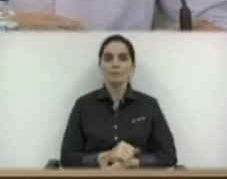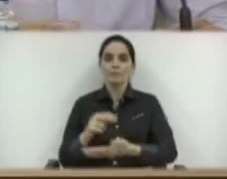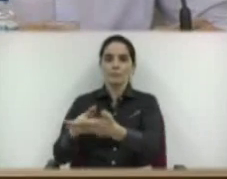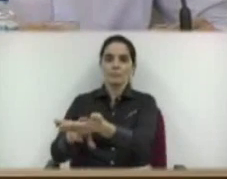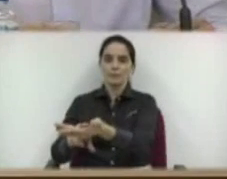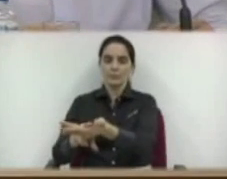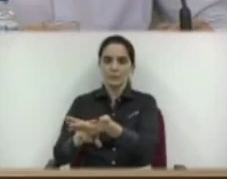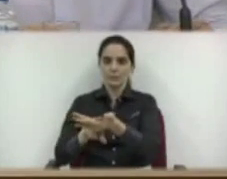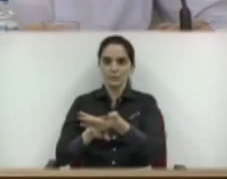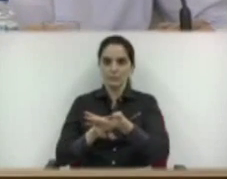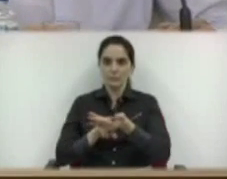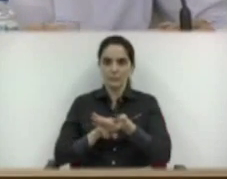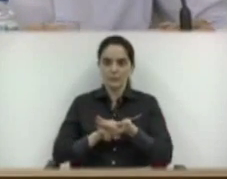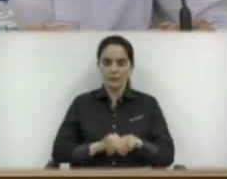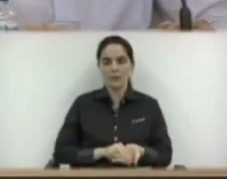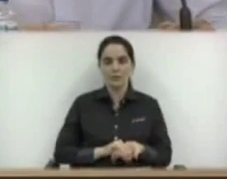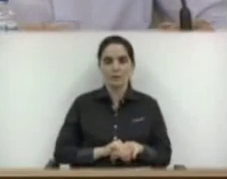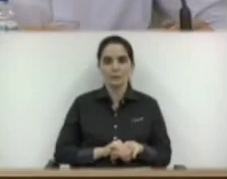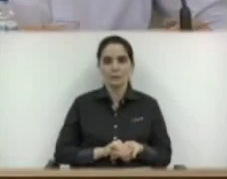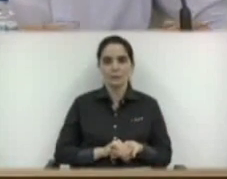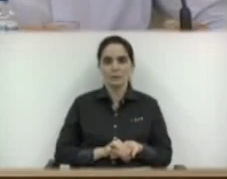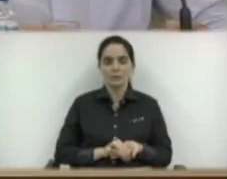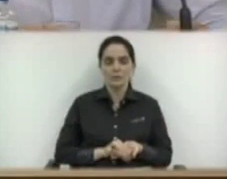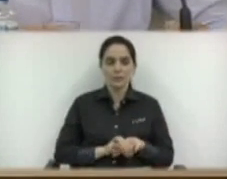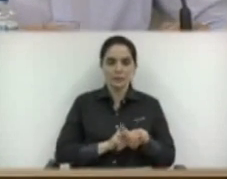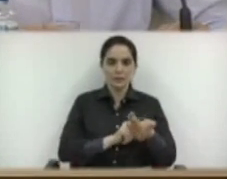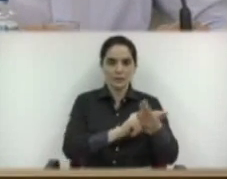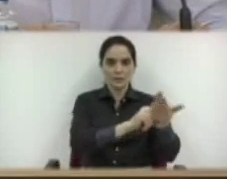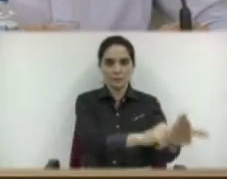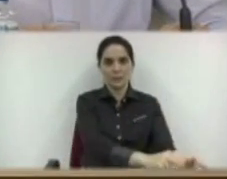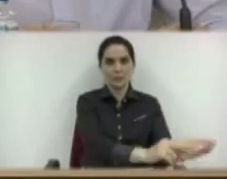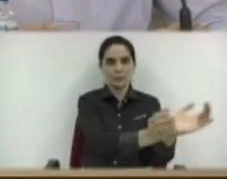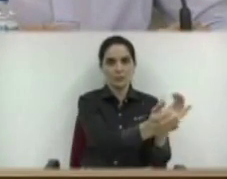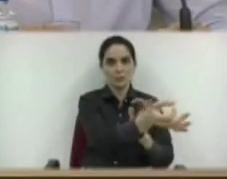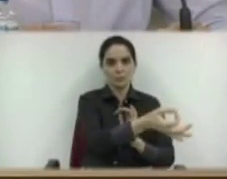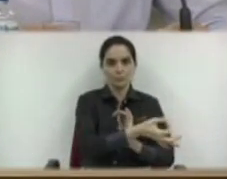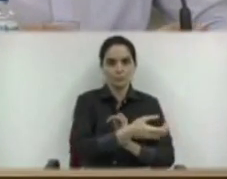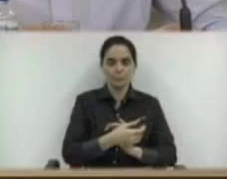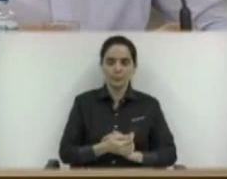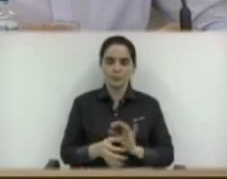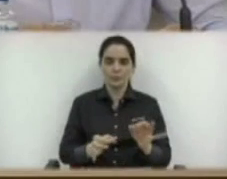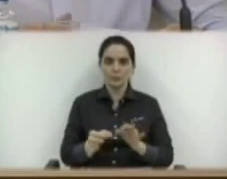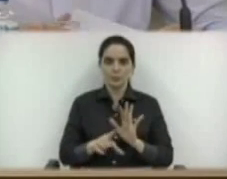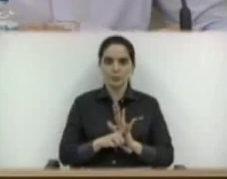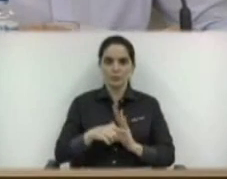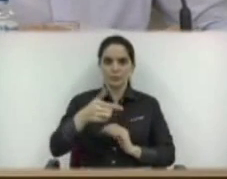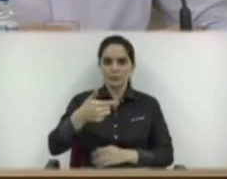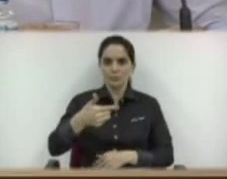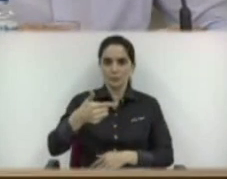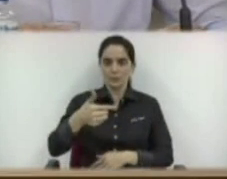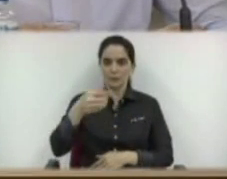Projeto de lei número 255 é recebido pela mesa e encaminhado às comissões. Projeto de lei